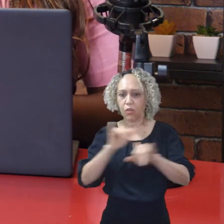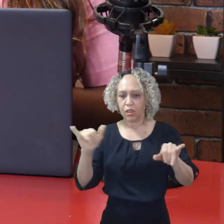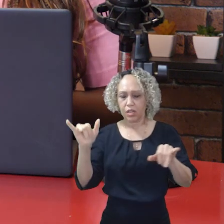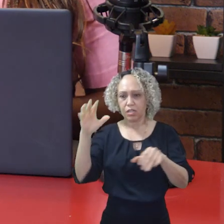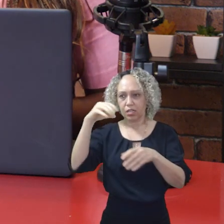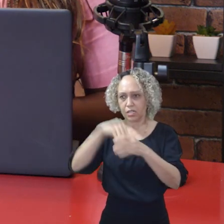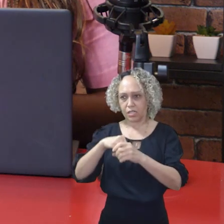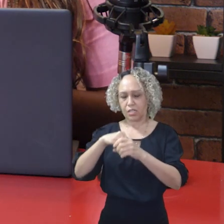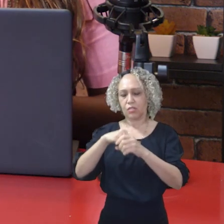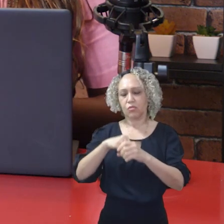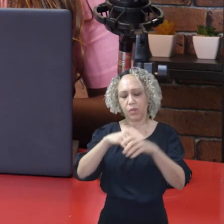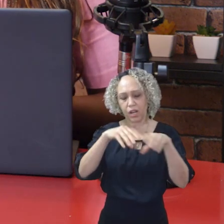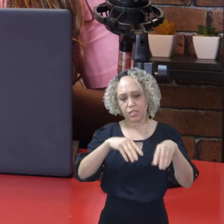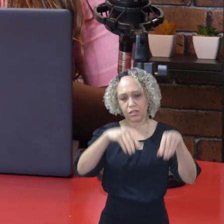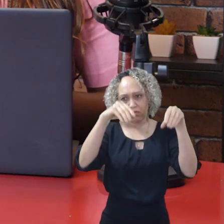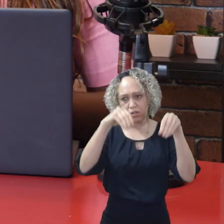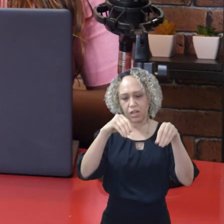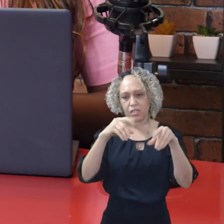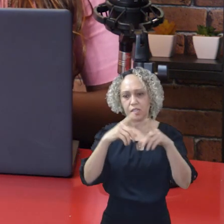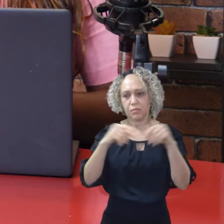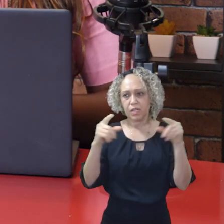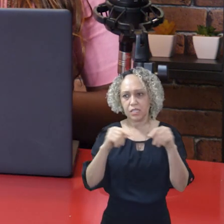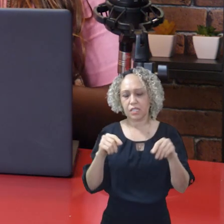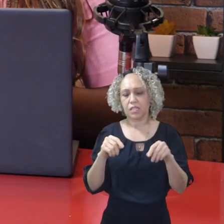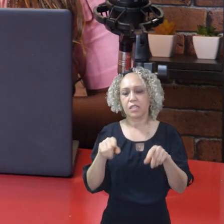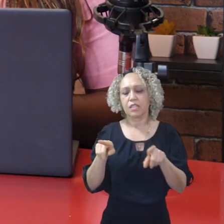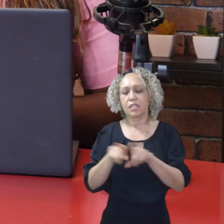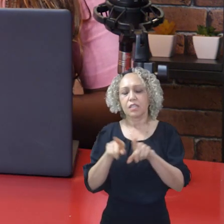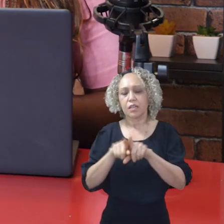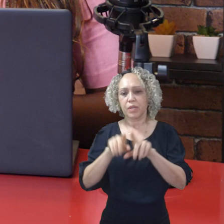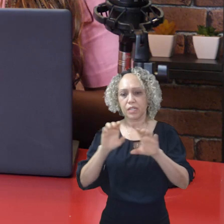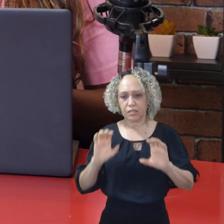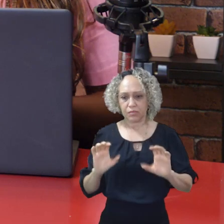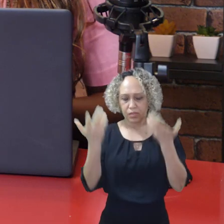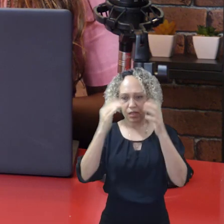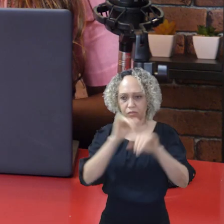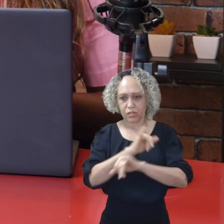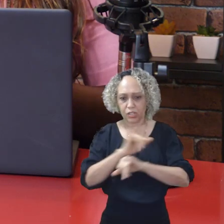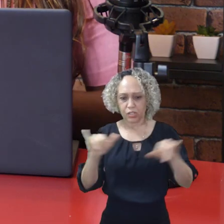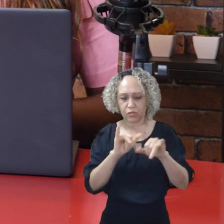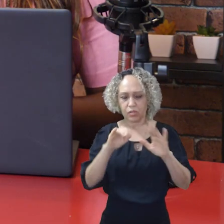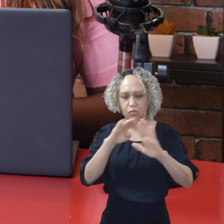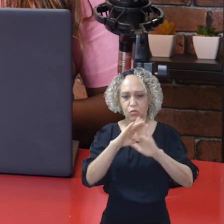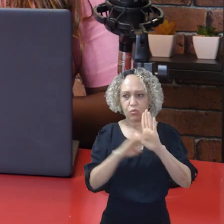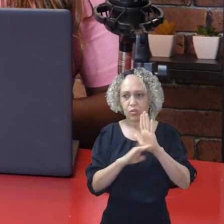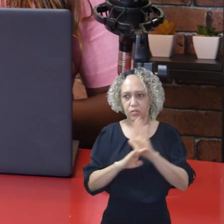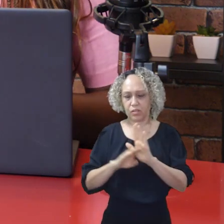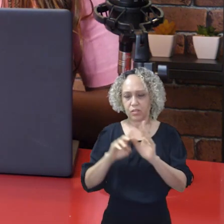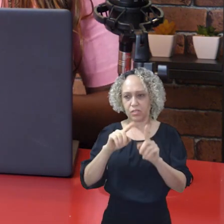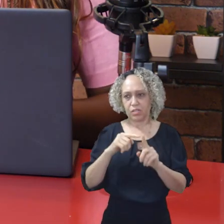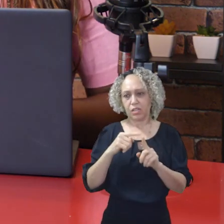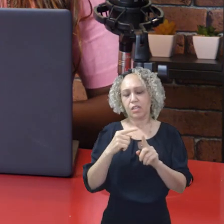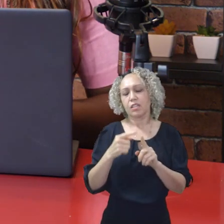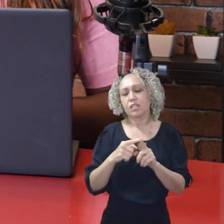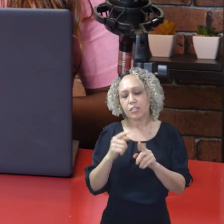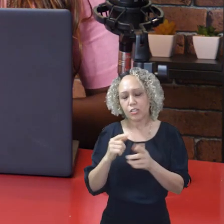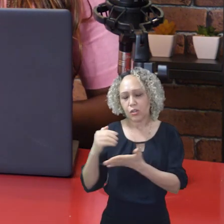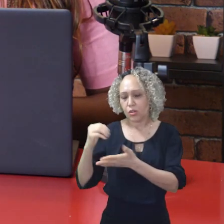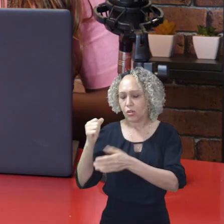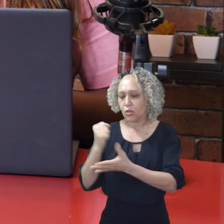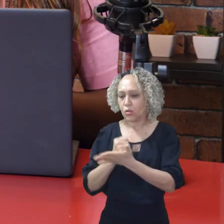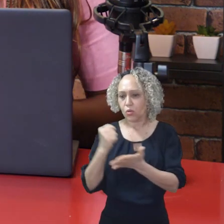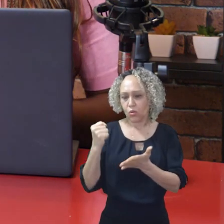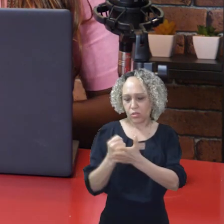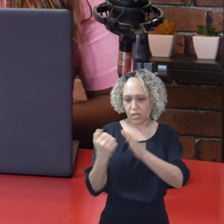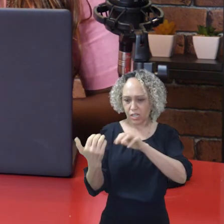Jinping, anunciaram atos no Palácio da Alvorada, em Brasília. Lula ainda participou da cerimônia de divulgação do Programa